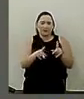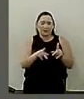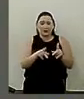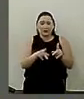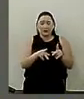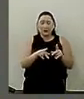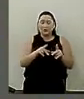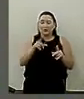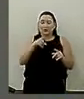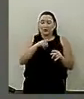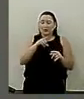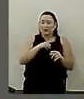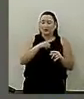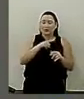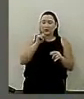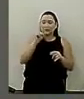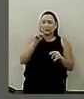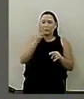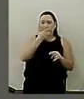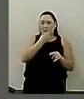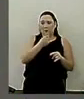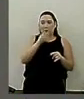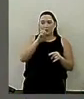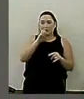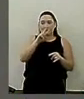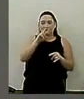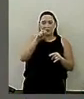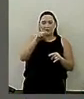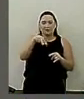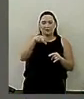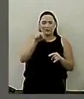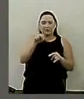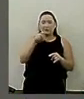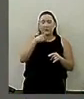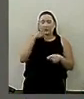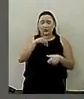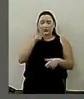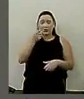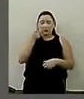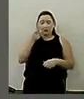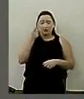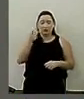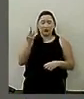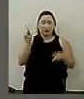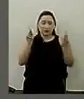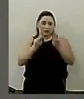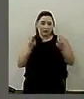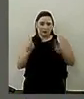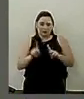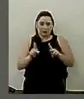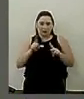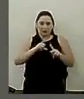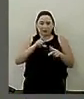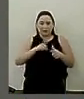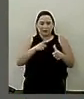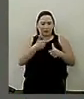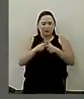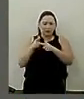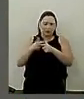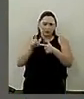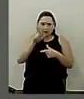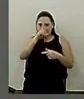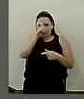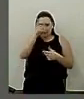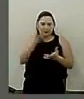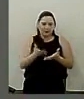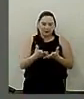Um homem chamado E.F. Kevin, ele chega a afirmar que atrás de todas as perturbações da natureza e